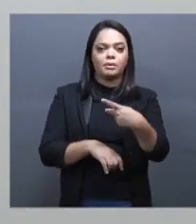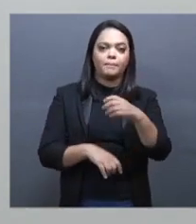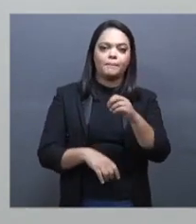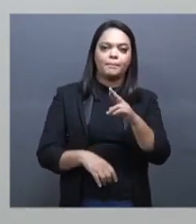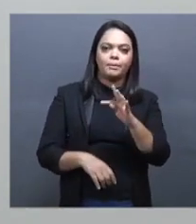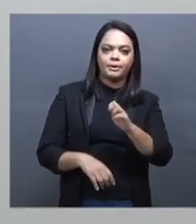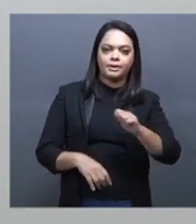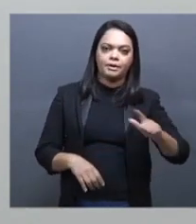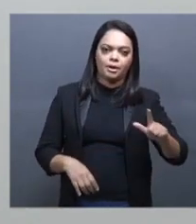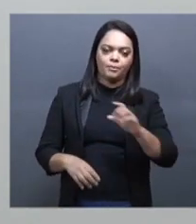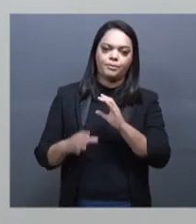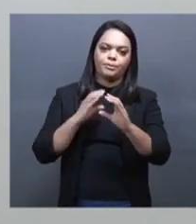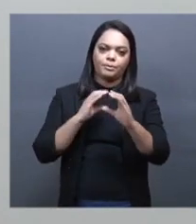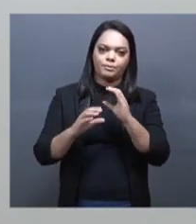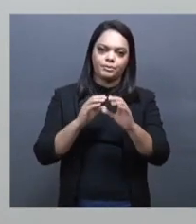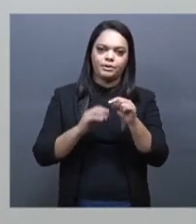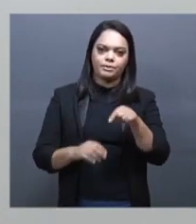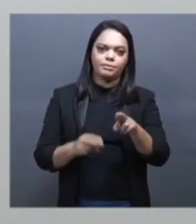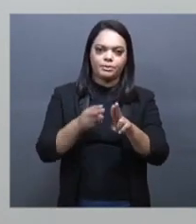de notícias, o